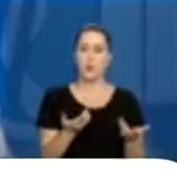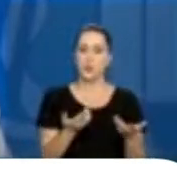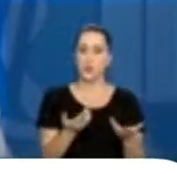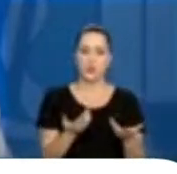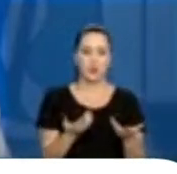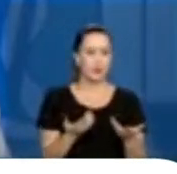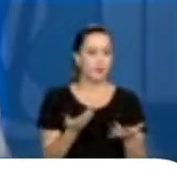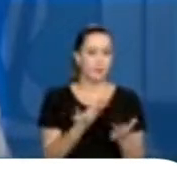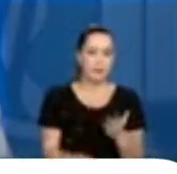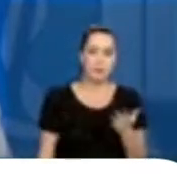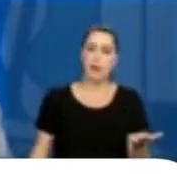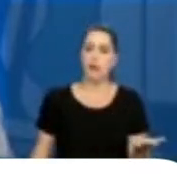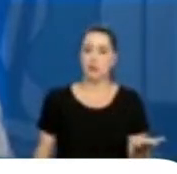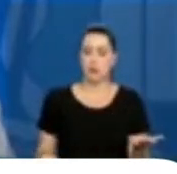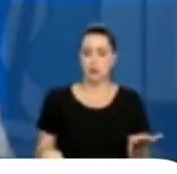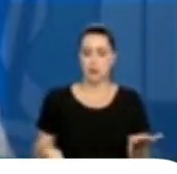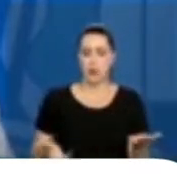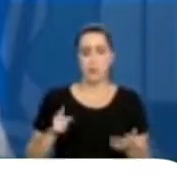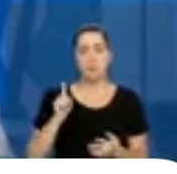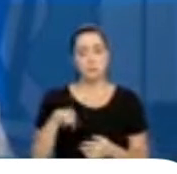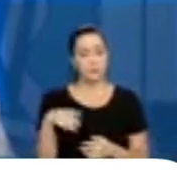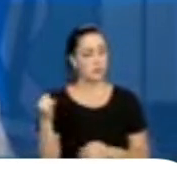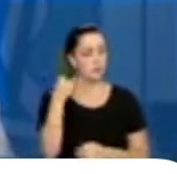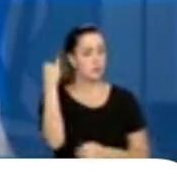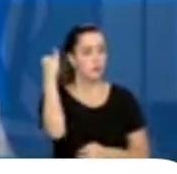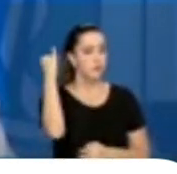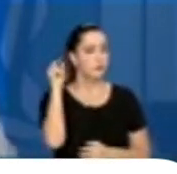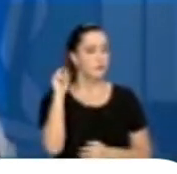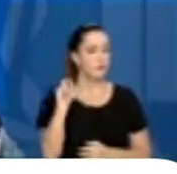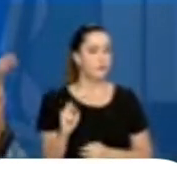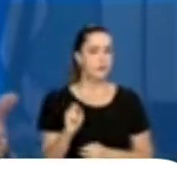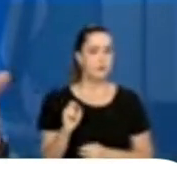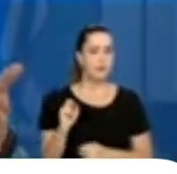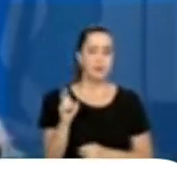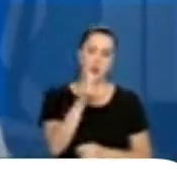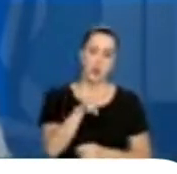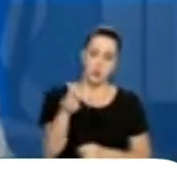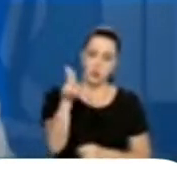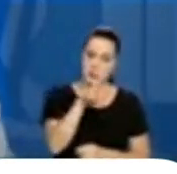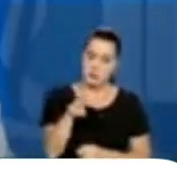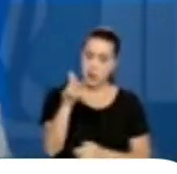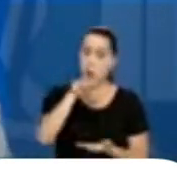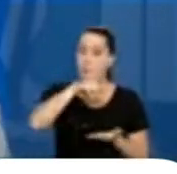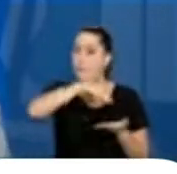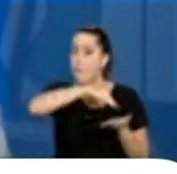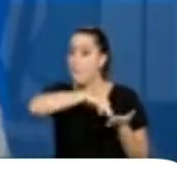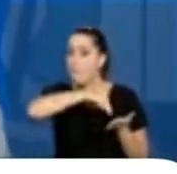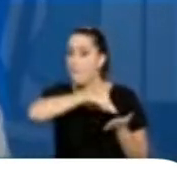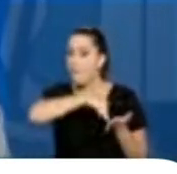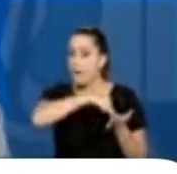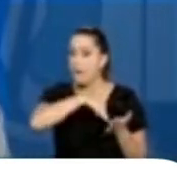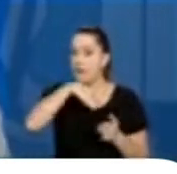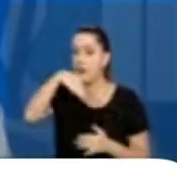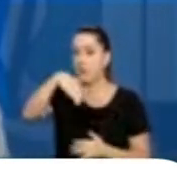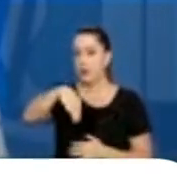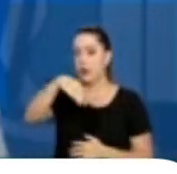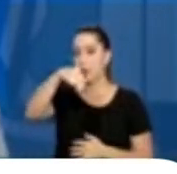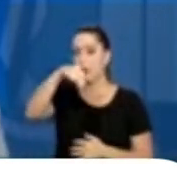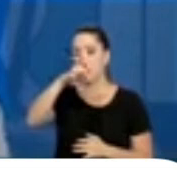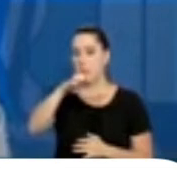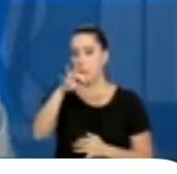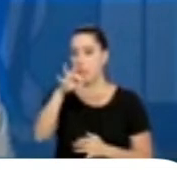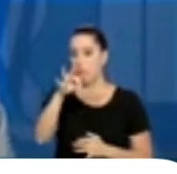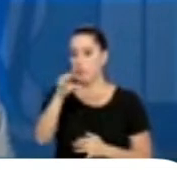vai surtir efeito. Então, é muito importante que, ao adotar o método, ao adotar os testes, nós